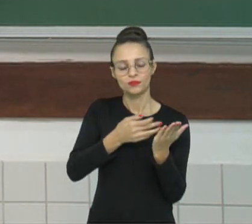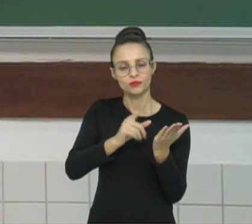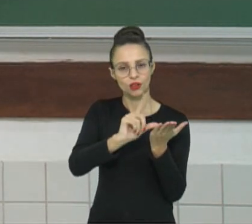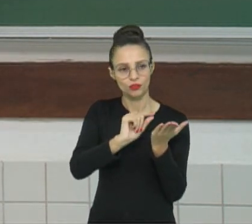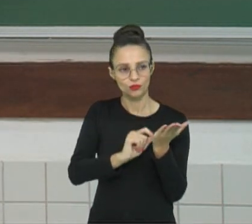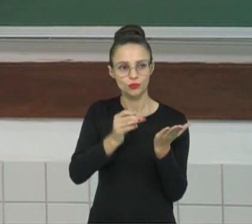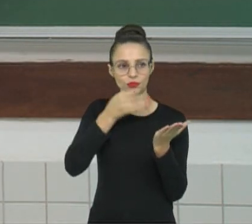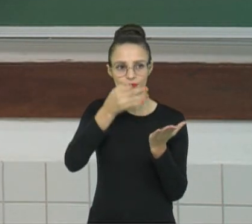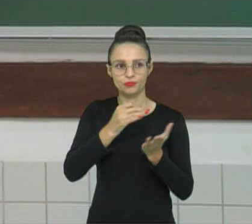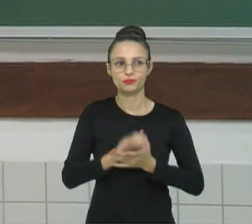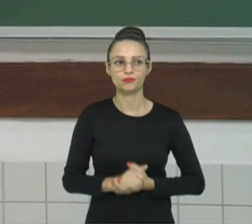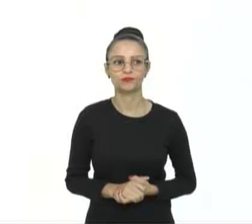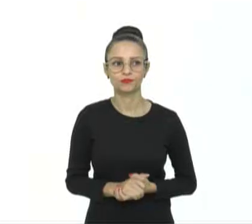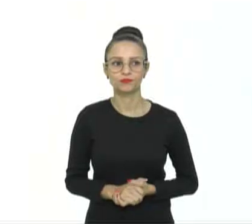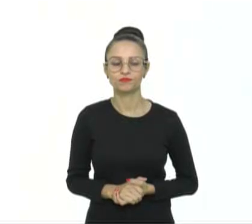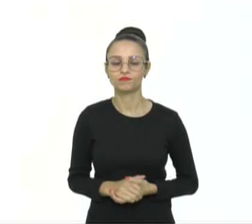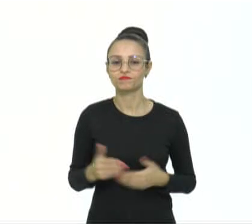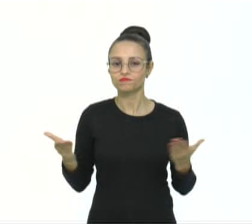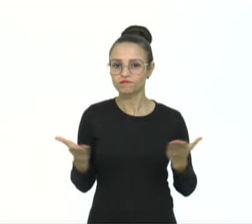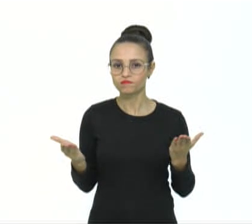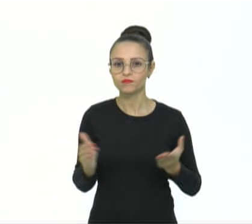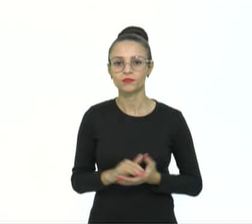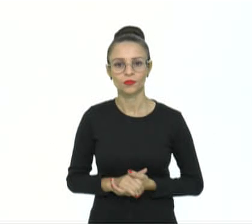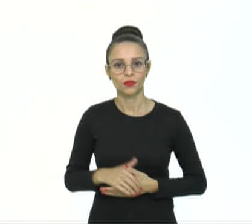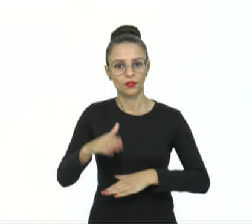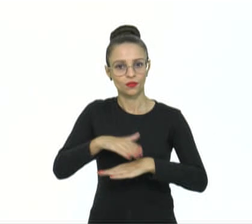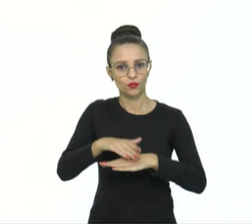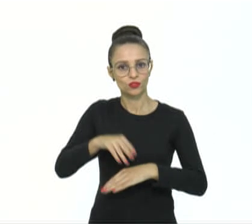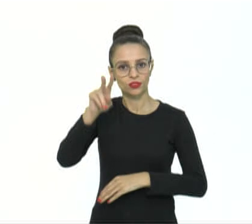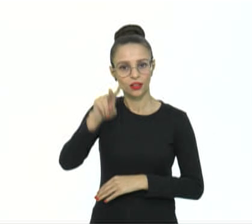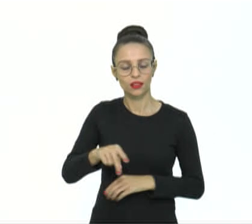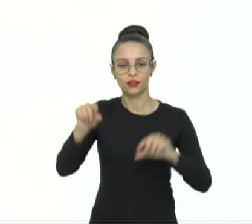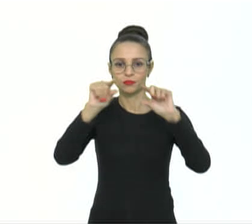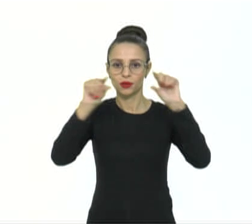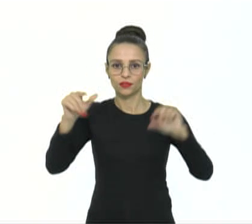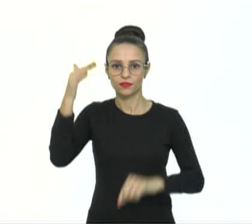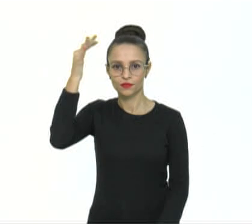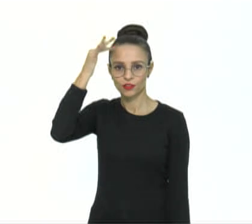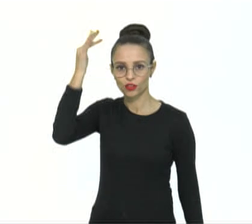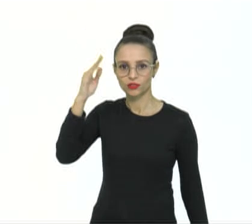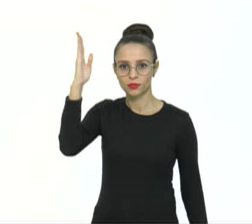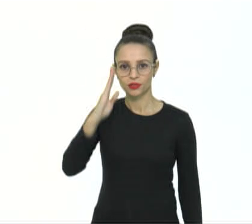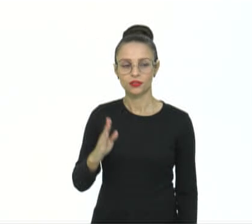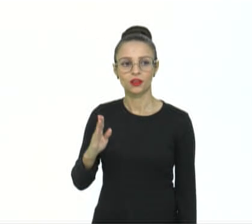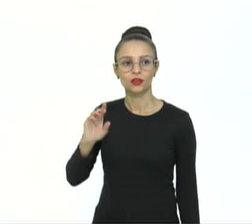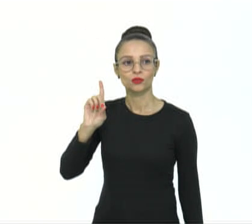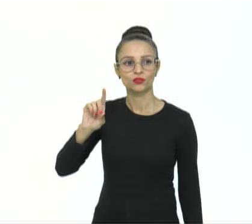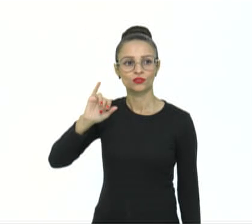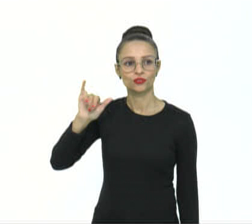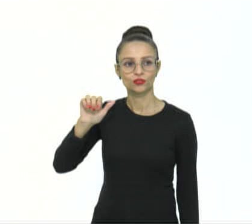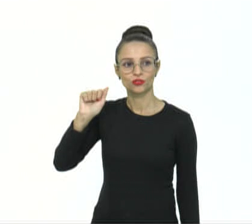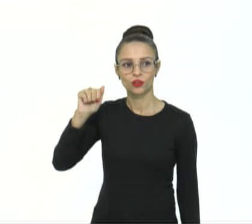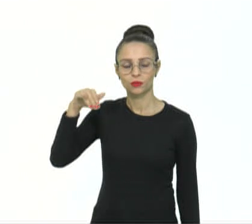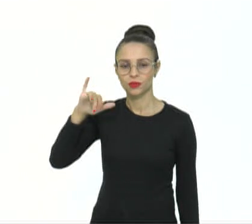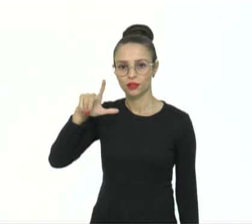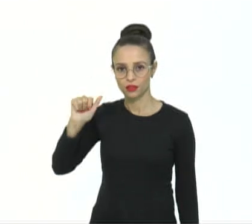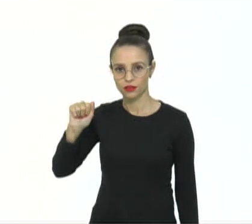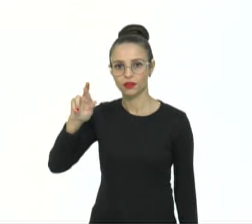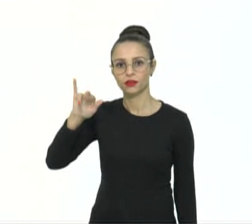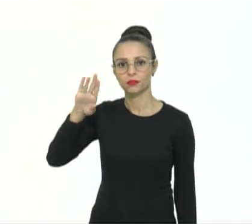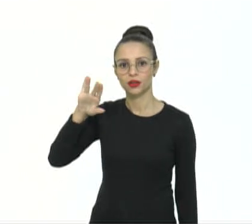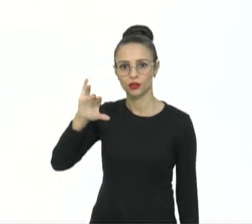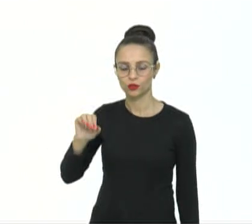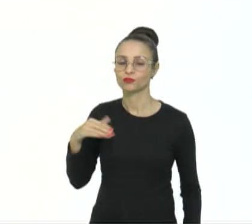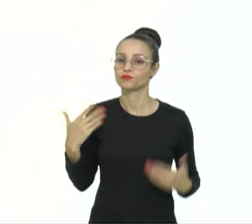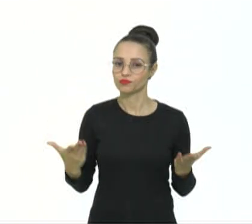opinião. E agora, leia o que diz a filósofa brasileira Djamila Ribeiro. Ela diz a seguinte coisa: